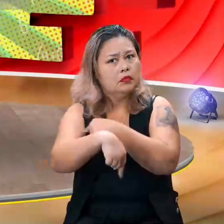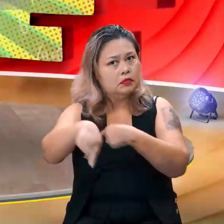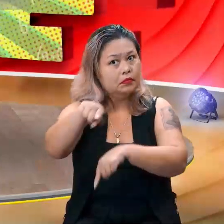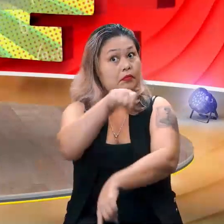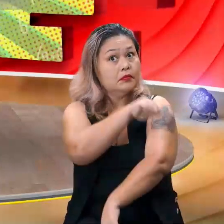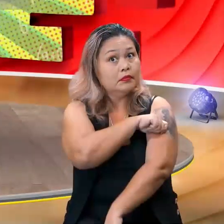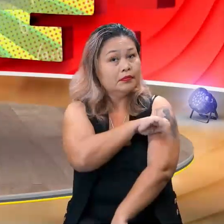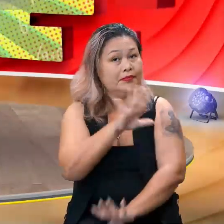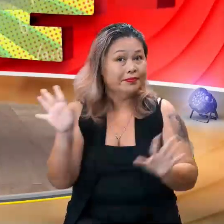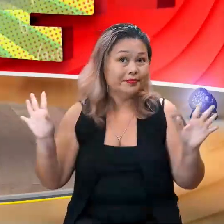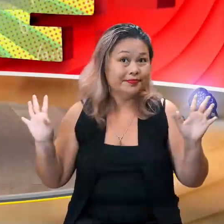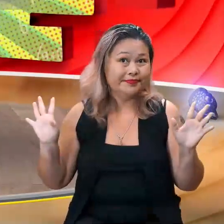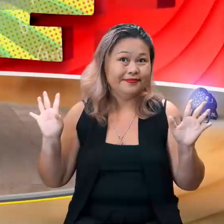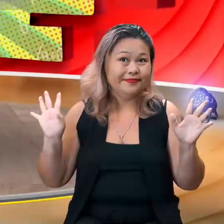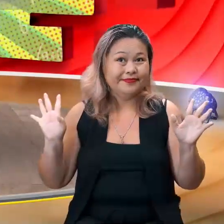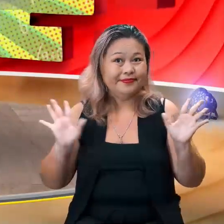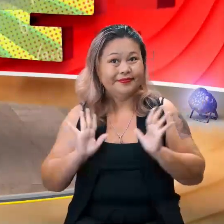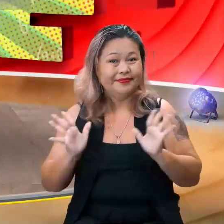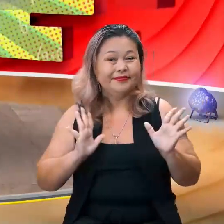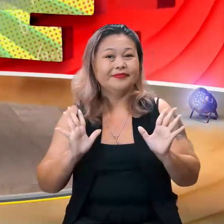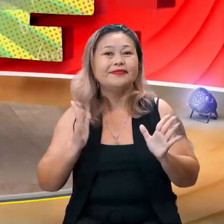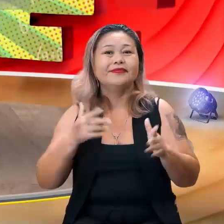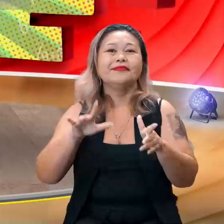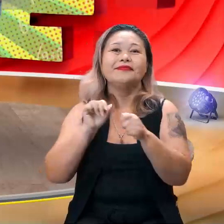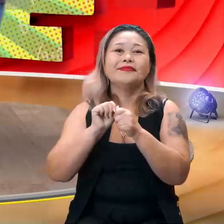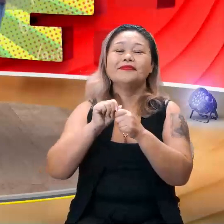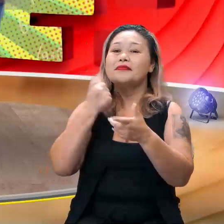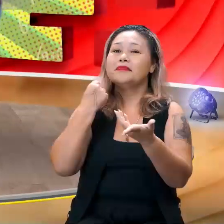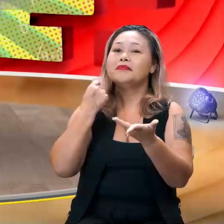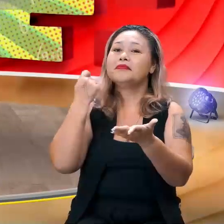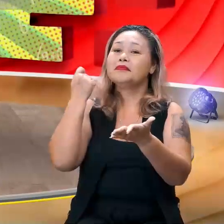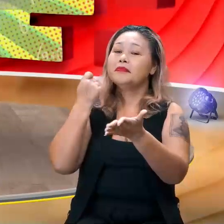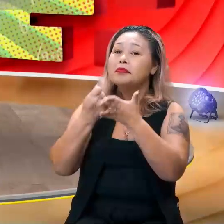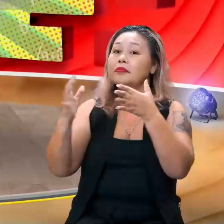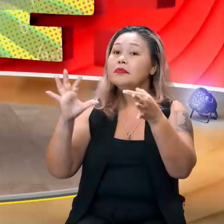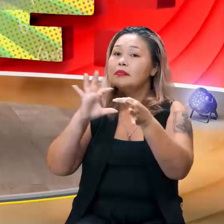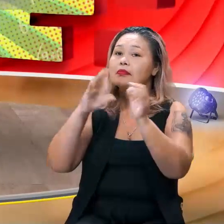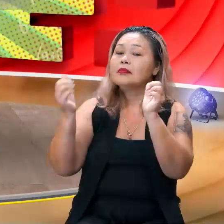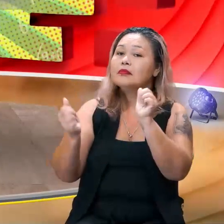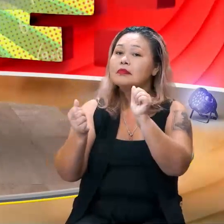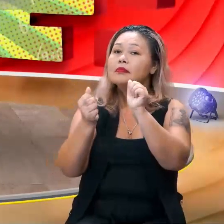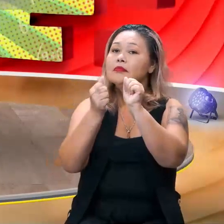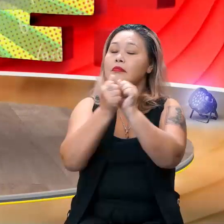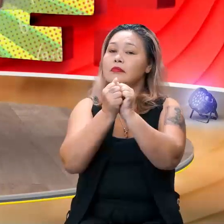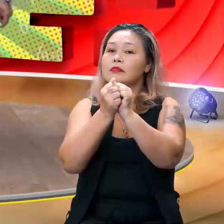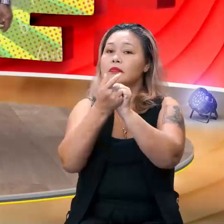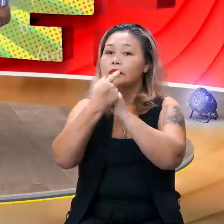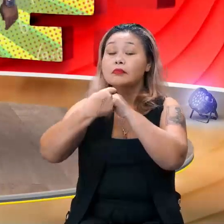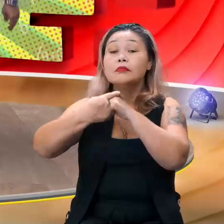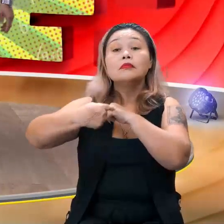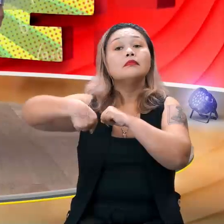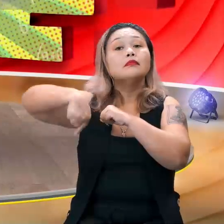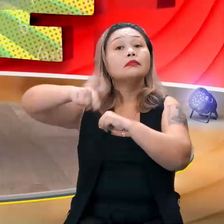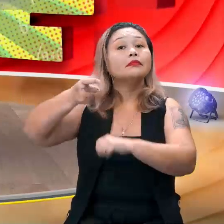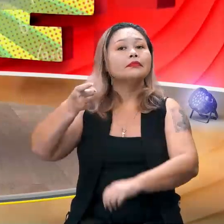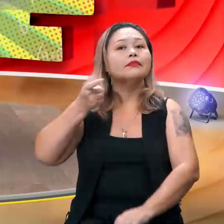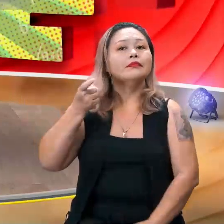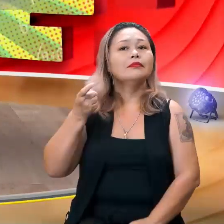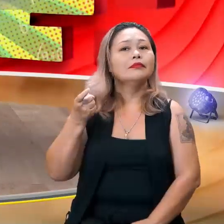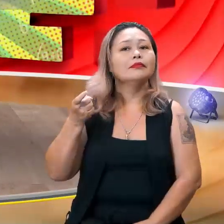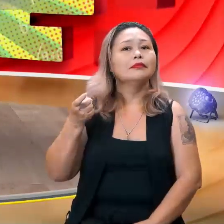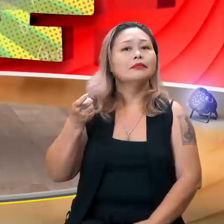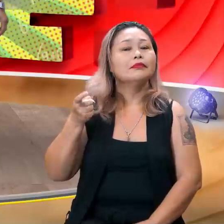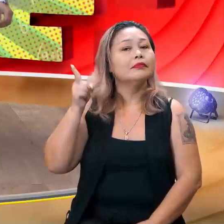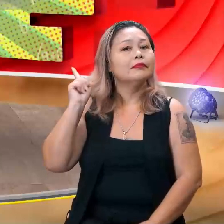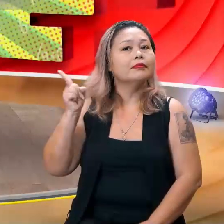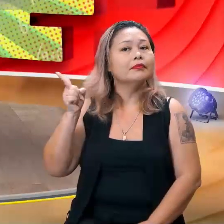Não pode. O valor dependente é aquele que está sempre grudadinho em quem? X. X. Então, nesse